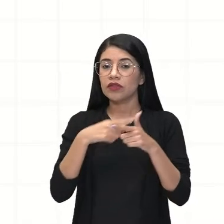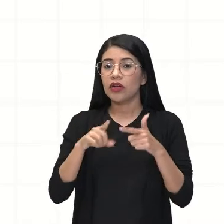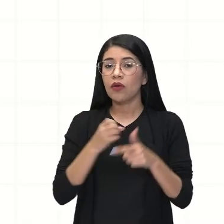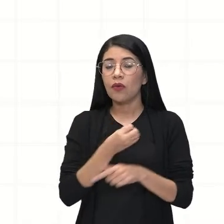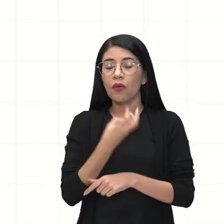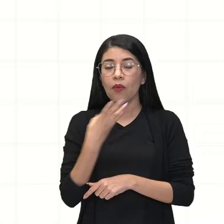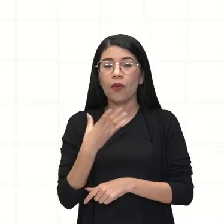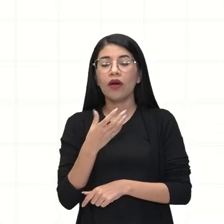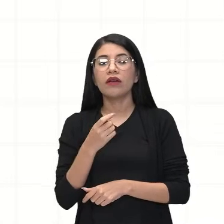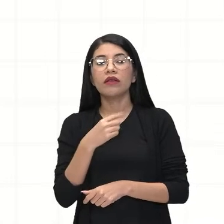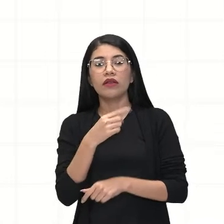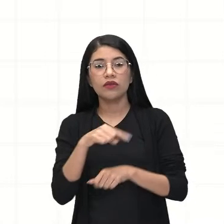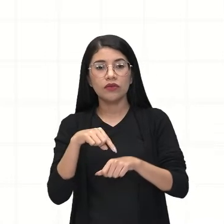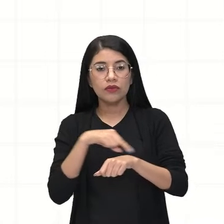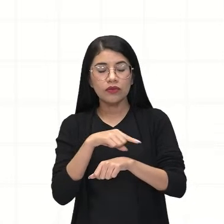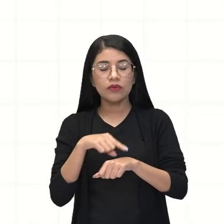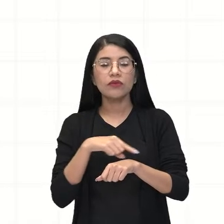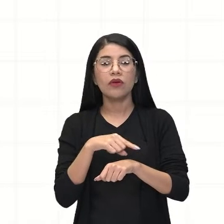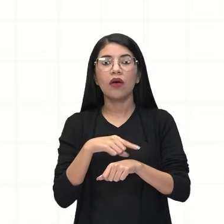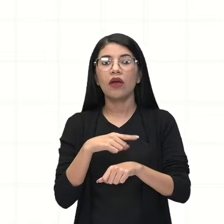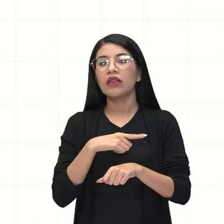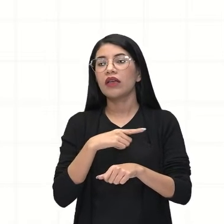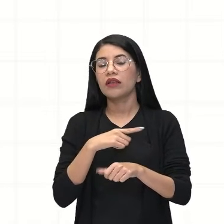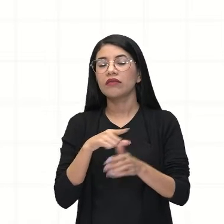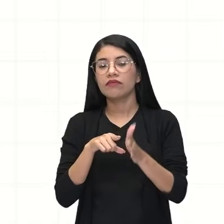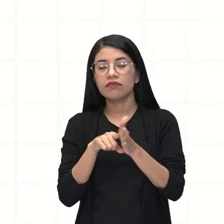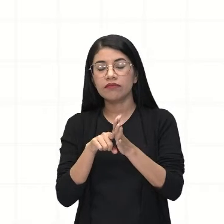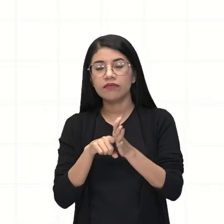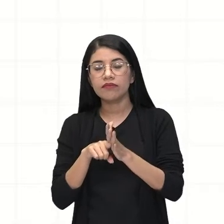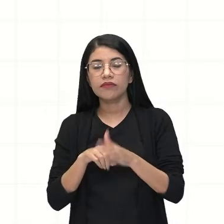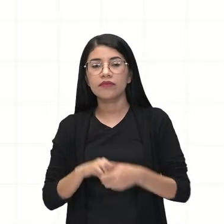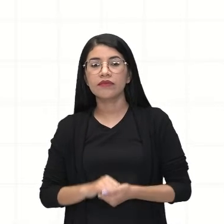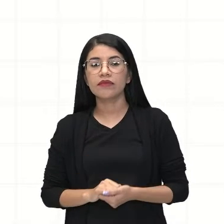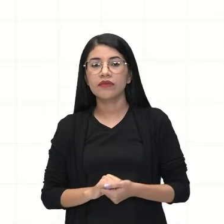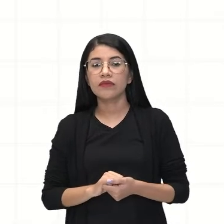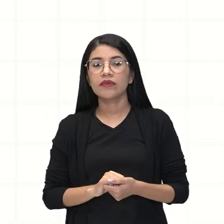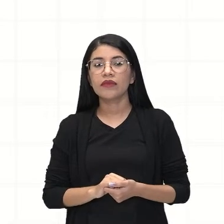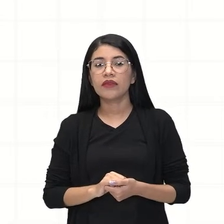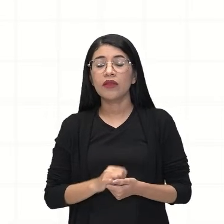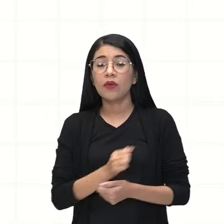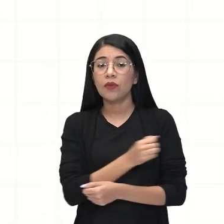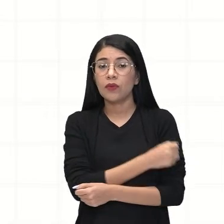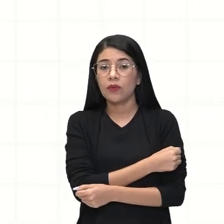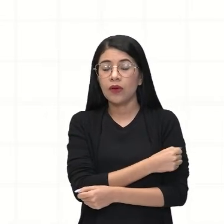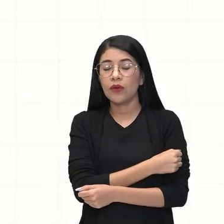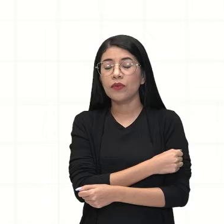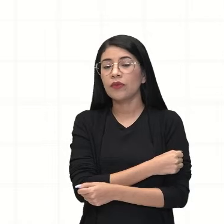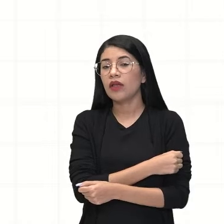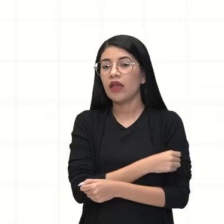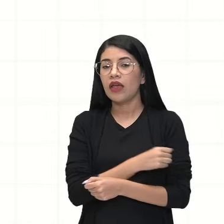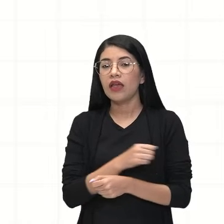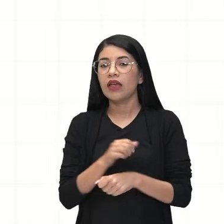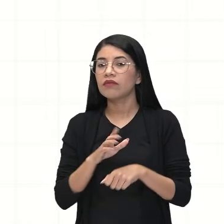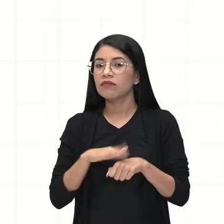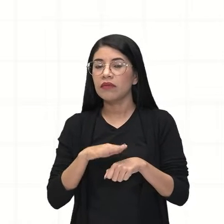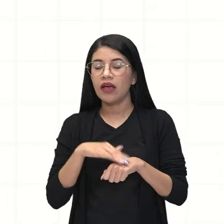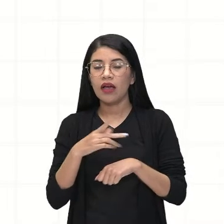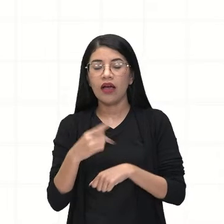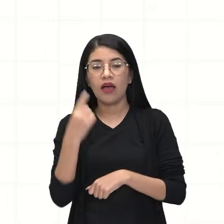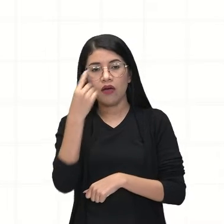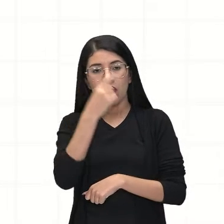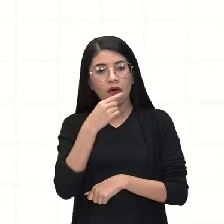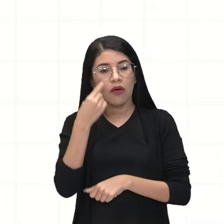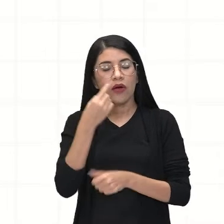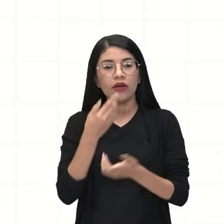que apareceram na pesquisa. Então, como cada aluno respondeu referente à sua própria hora que ele